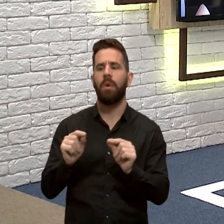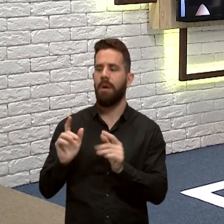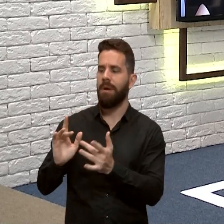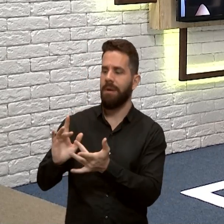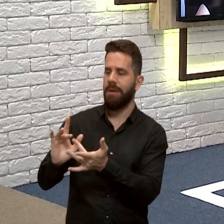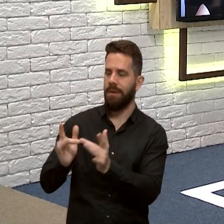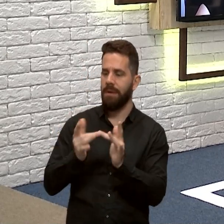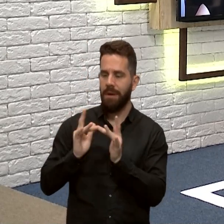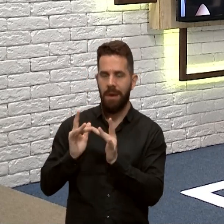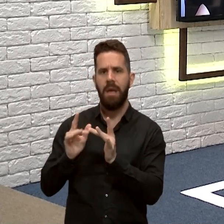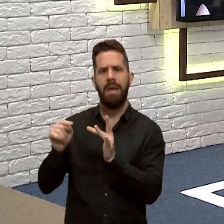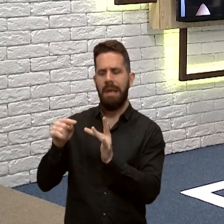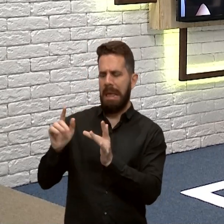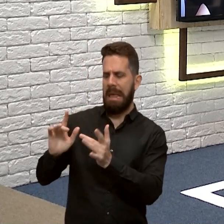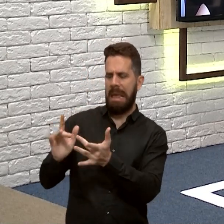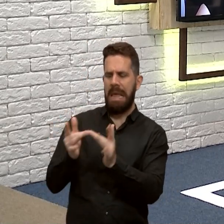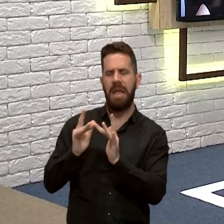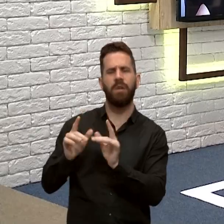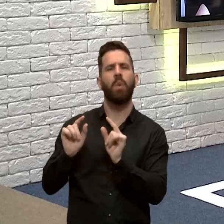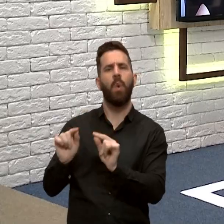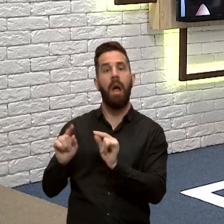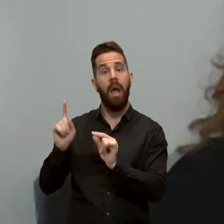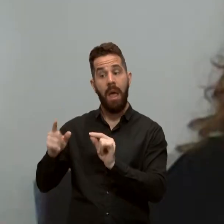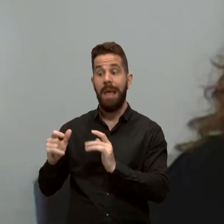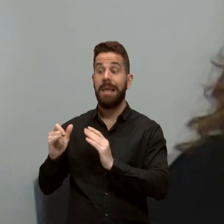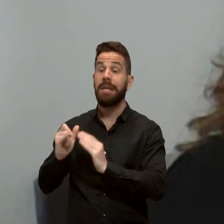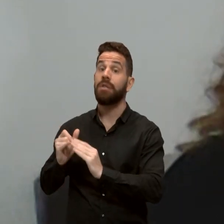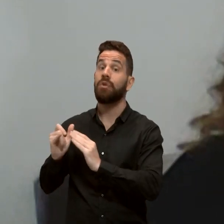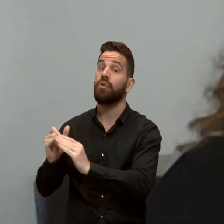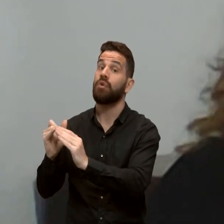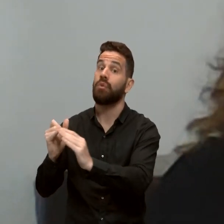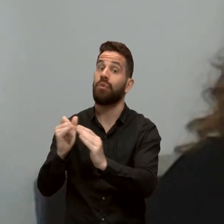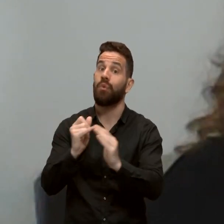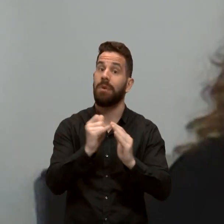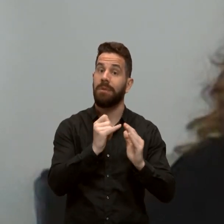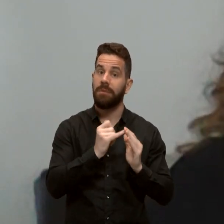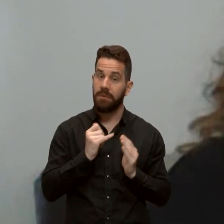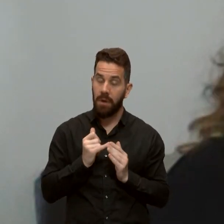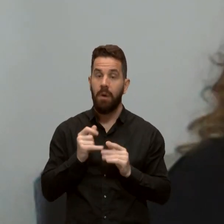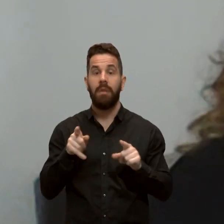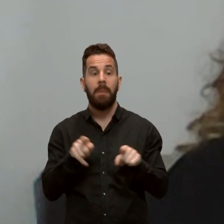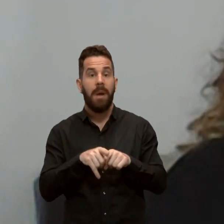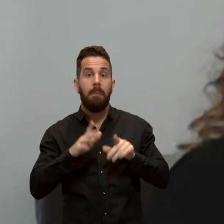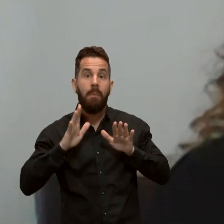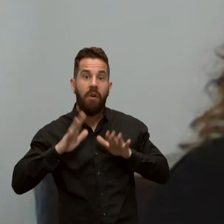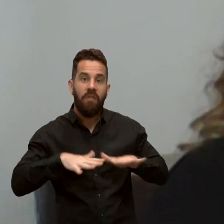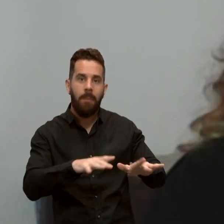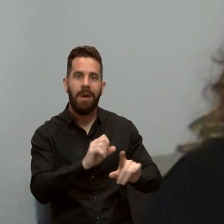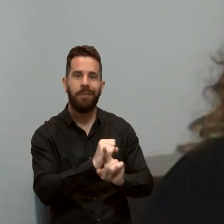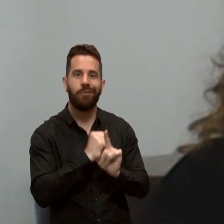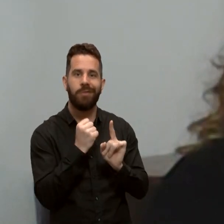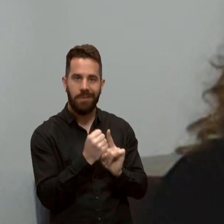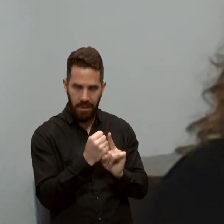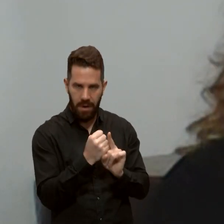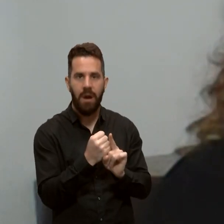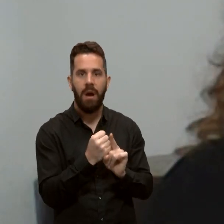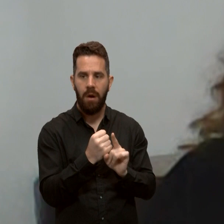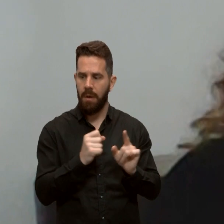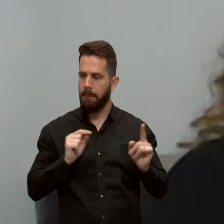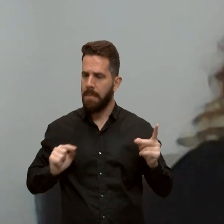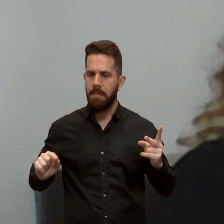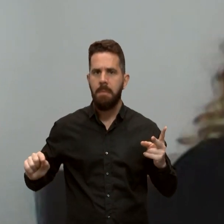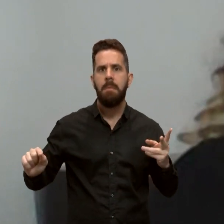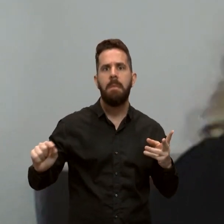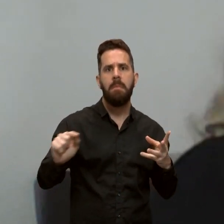de instituições e movimentos sociais. E sujeitos que, de algum modo, estão vinculados a práticas